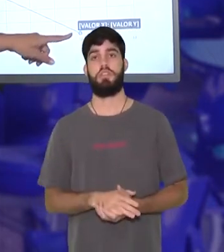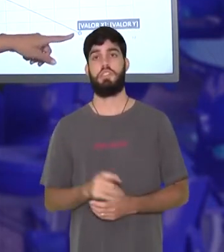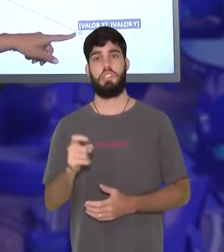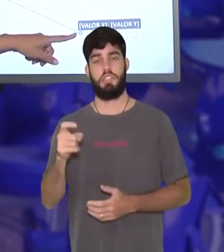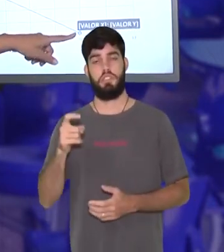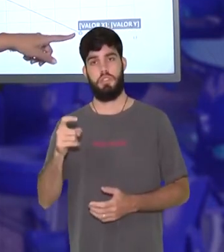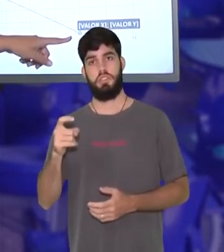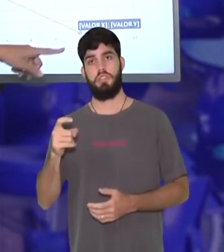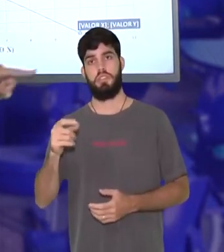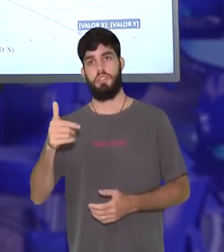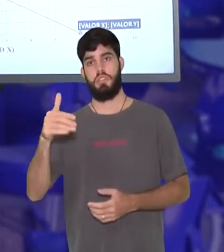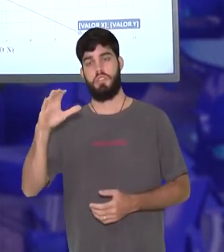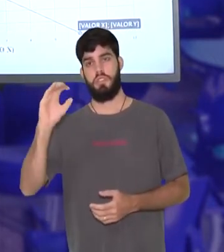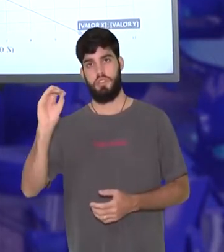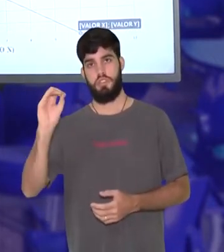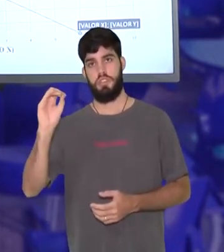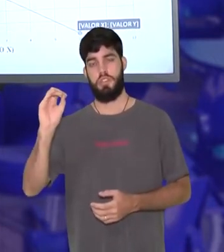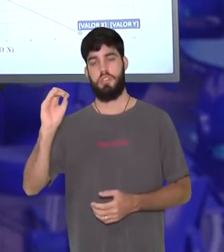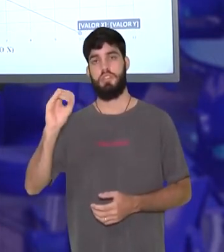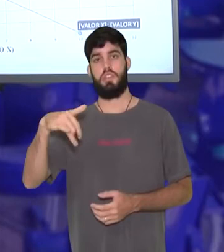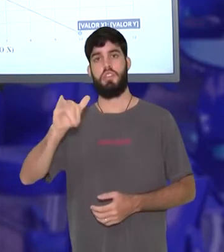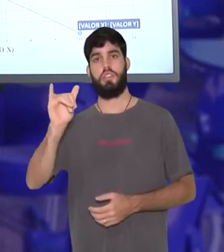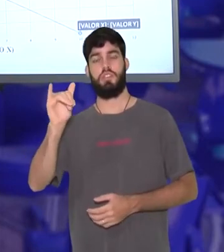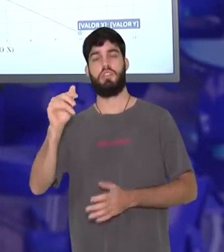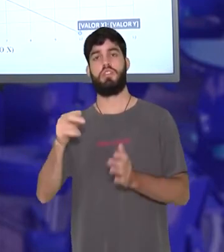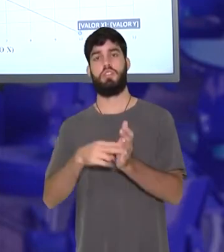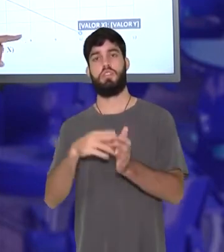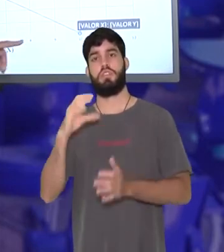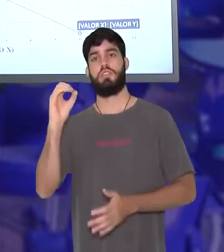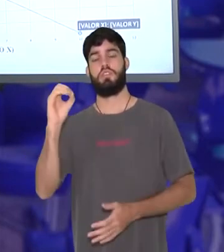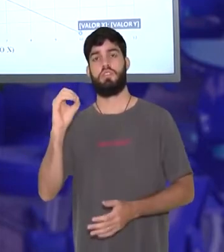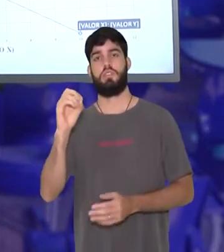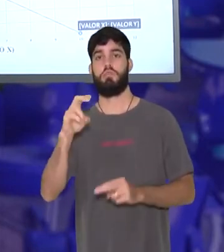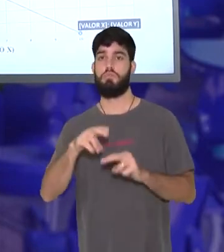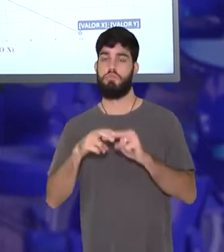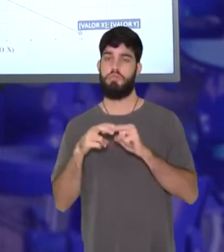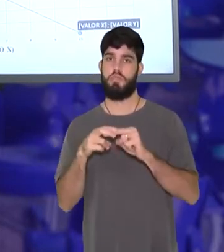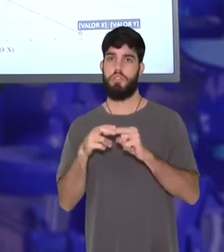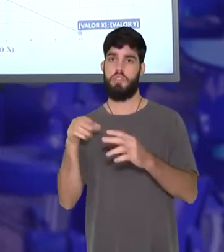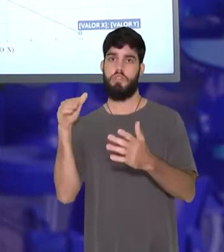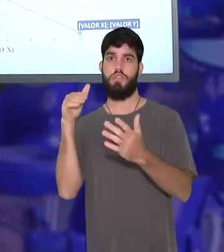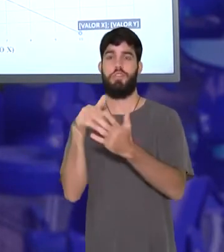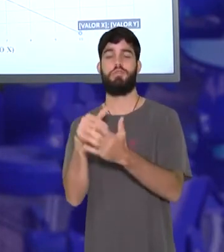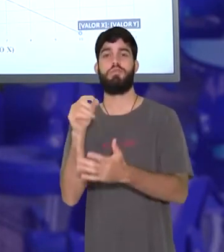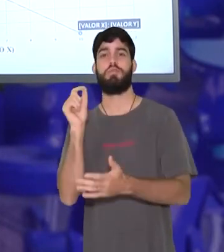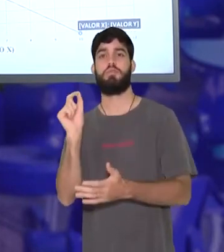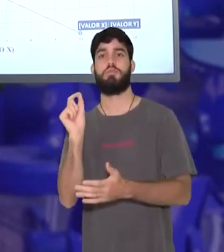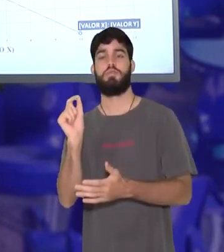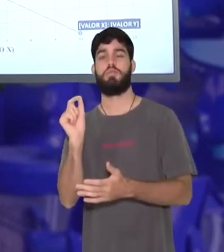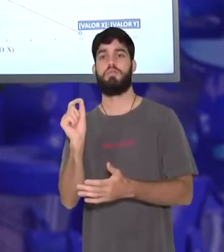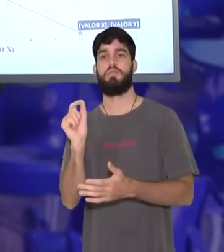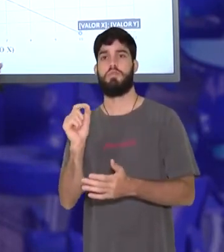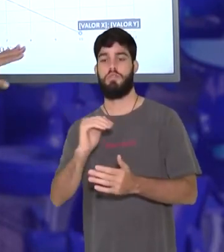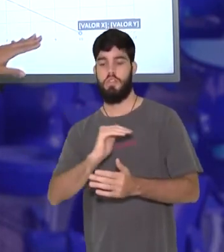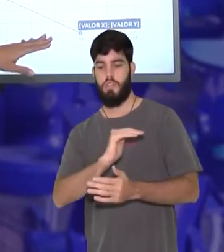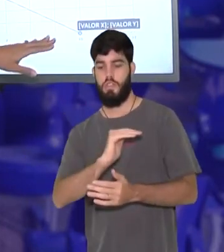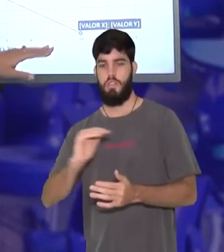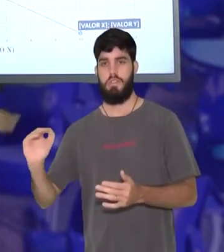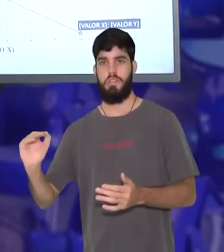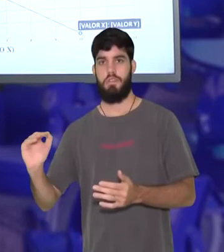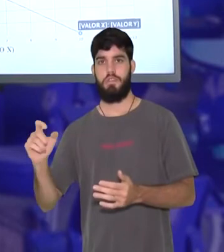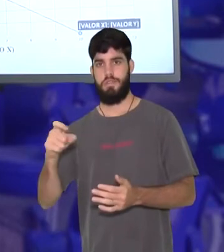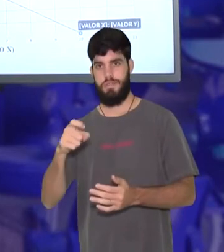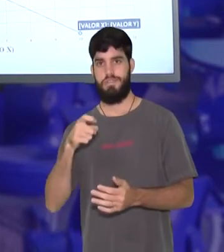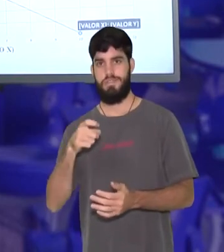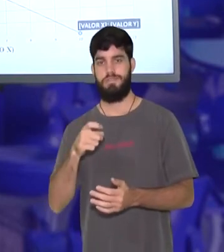temos x = 10 e y = 0 por isso que esse último ponto a que se último par ordenado ele está